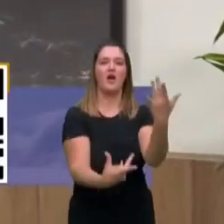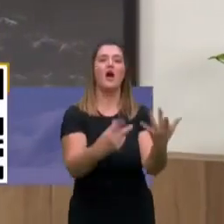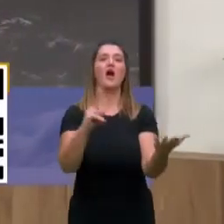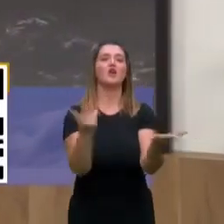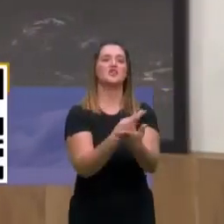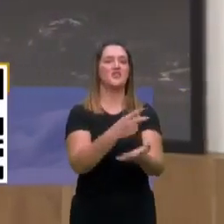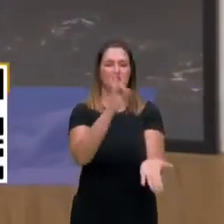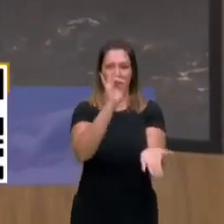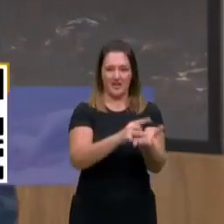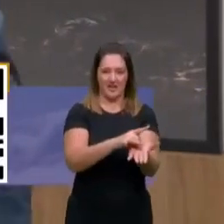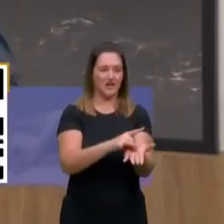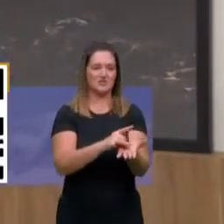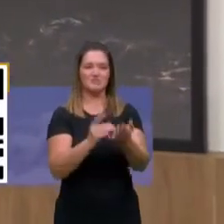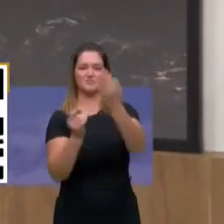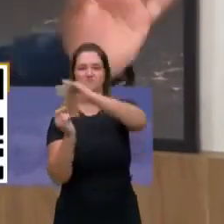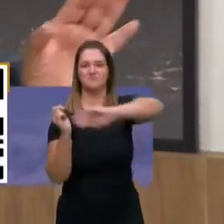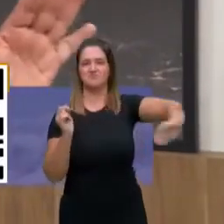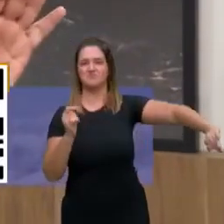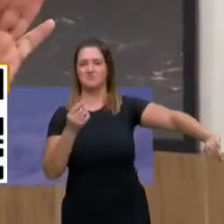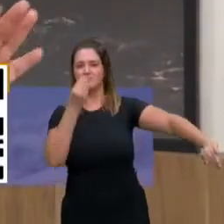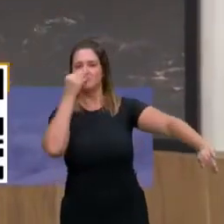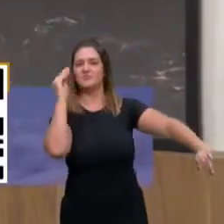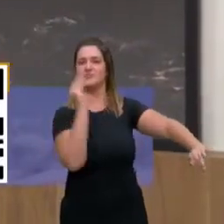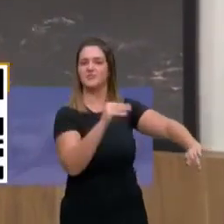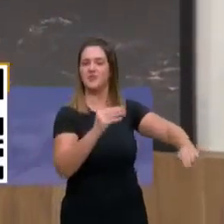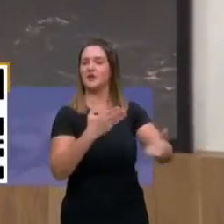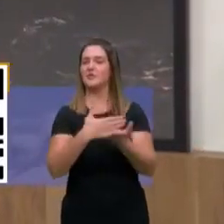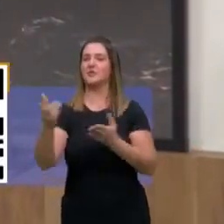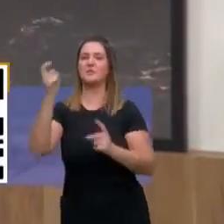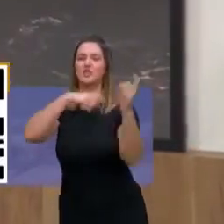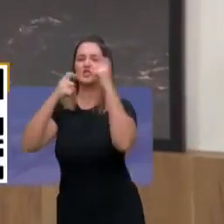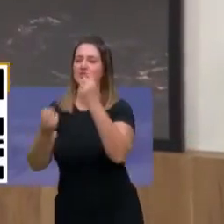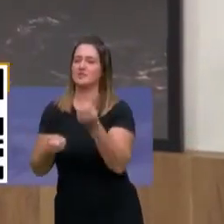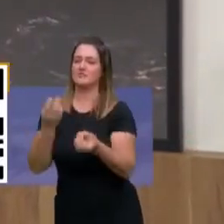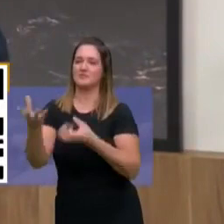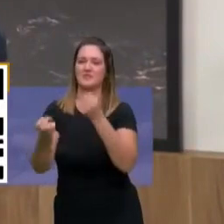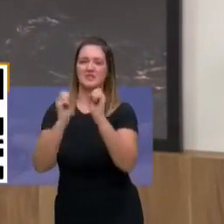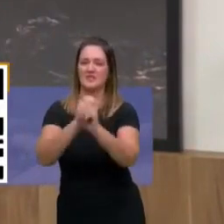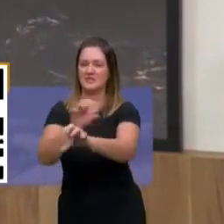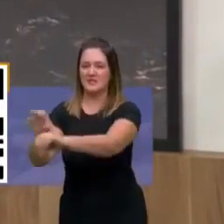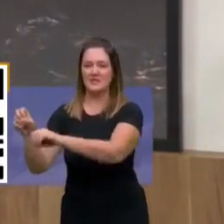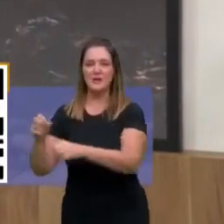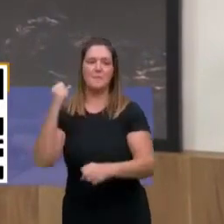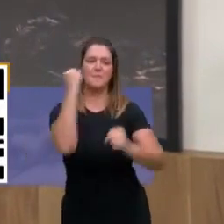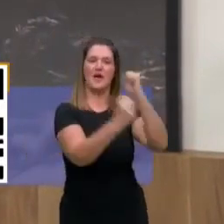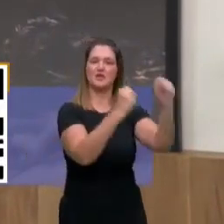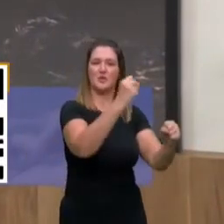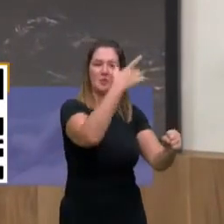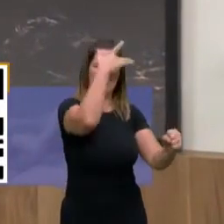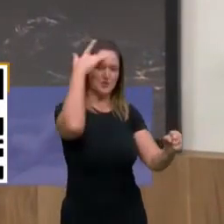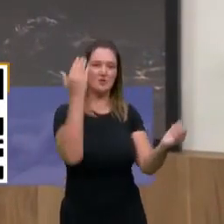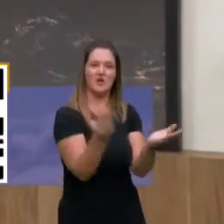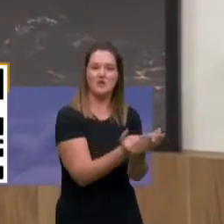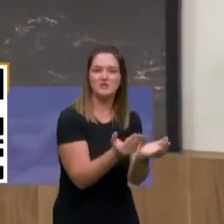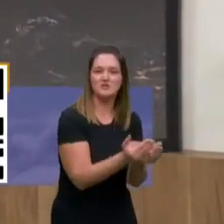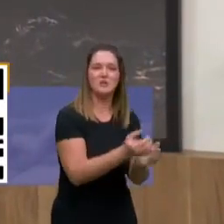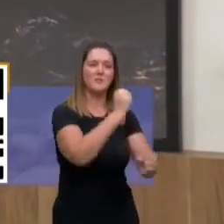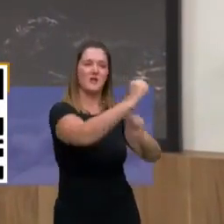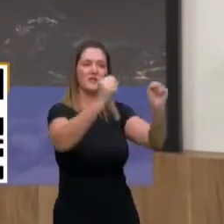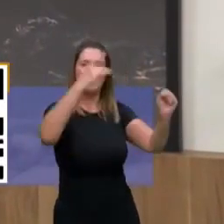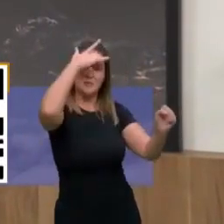por terra, pisaram na verdade, ignoraram a verdade, fizeram coisas horríveis. mataram cristãos, mataram